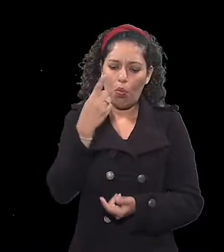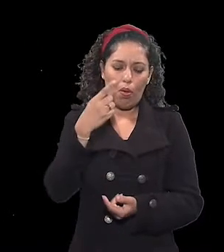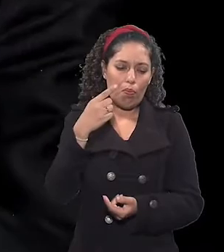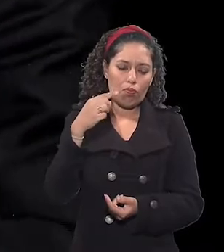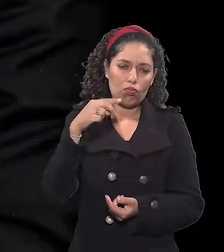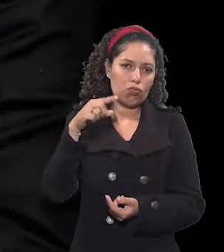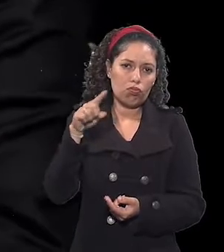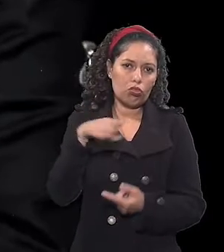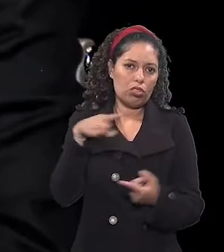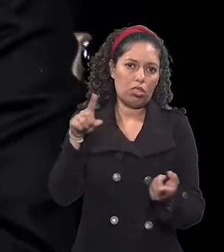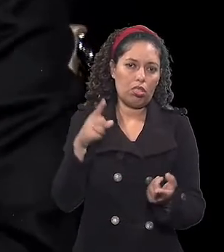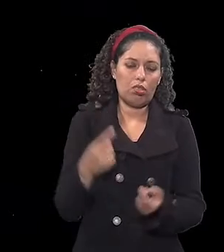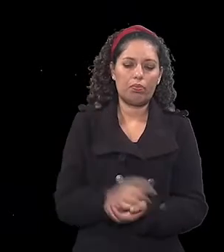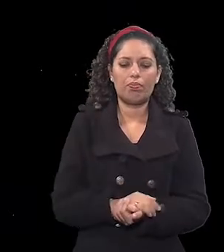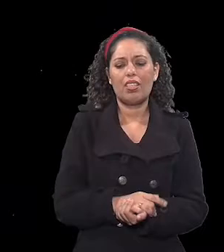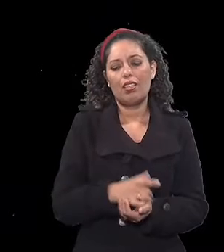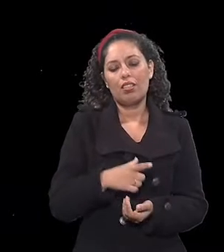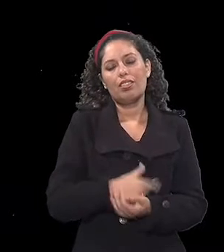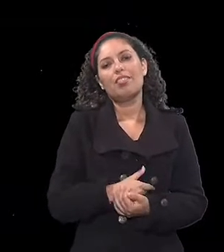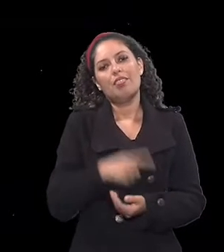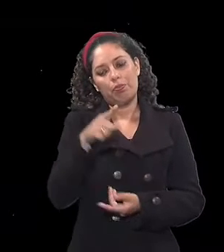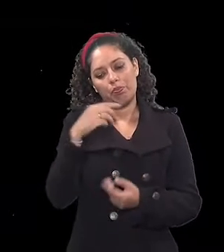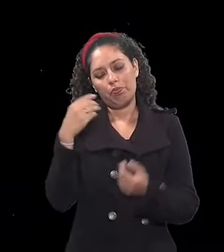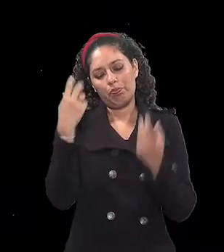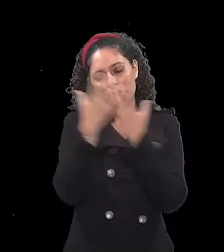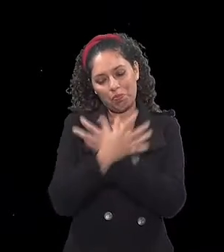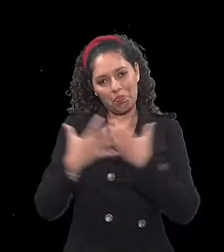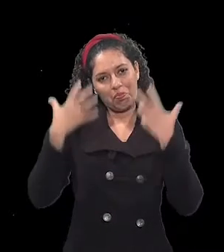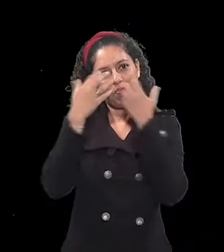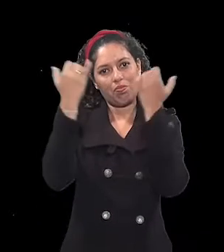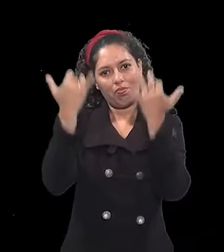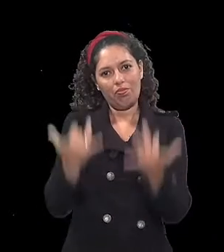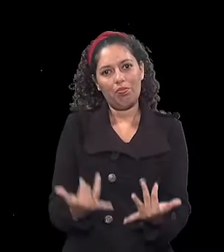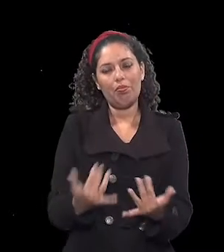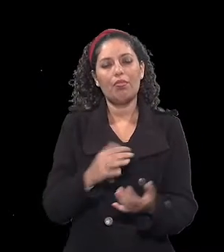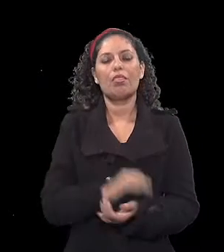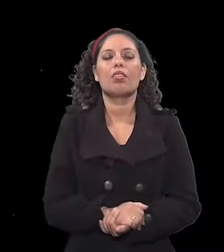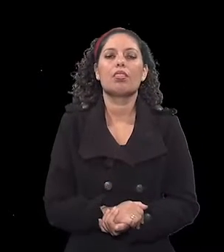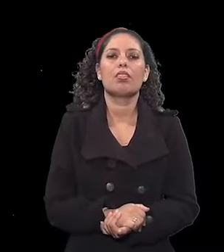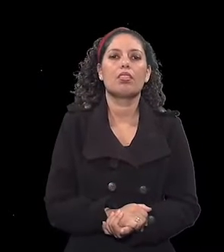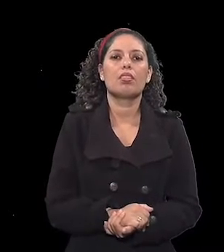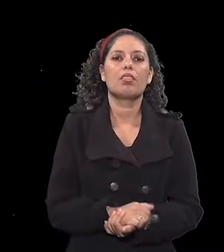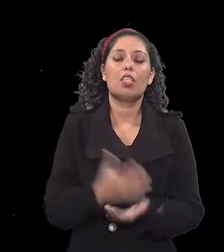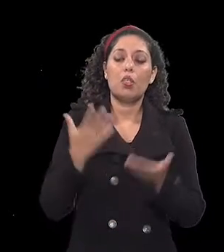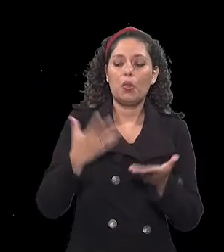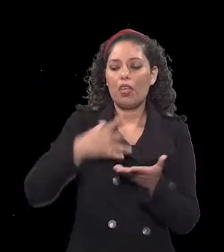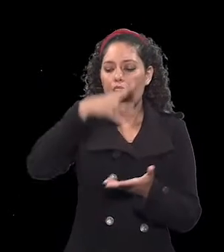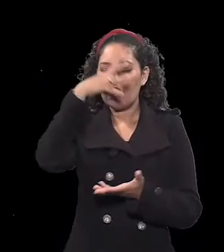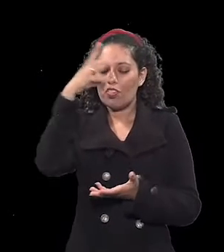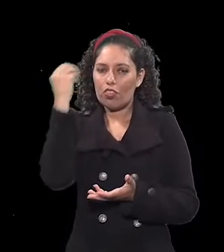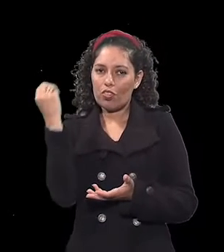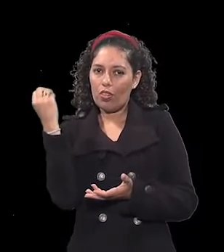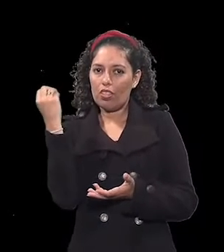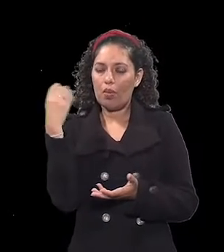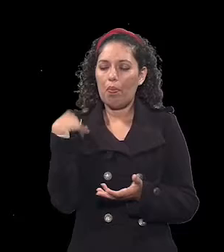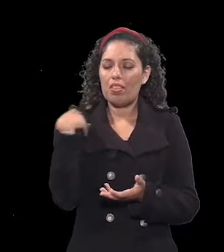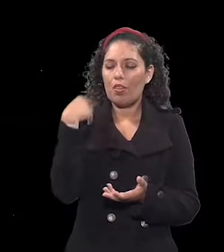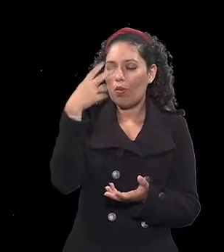uma música de vocês da época? Há muito tempo eu venho tentando esquecer, o difícil é tirar